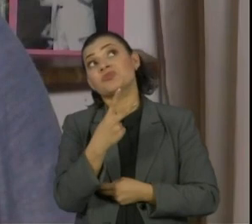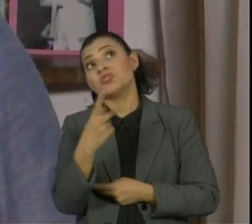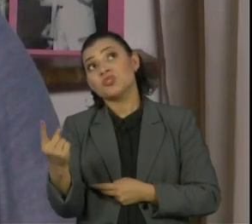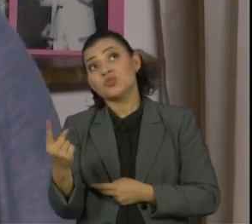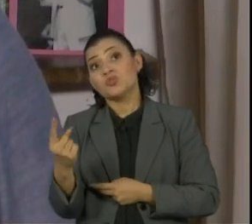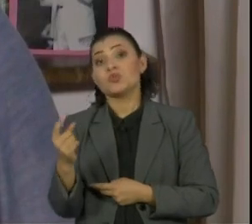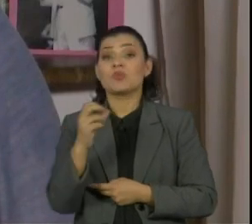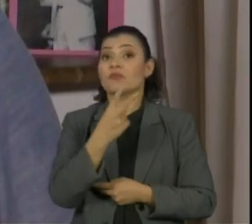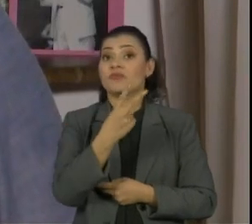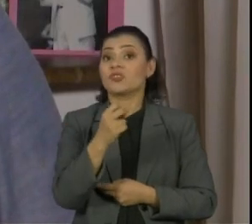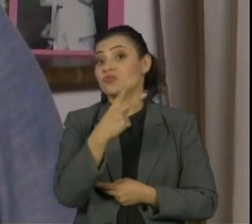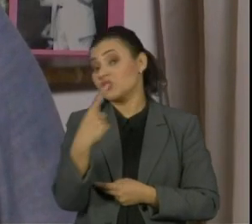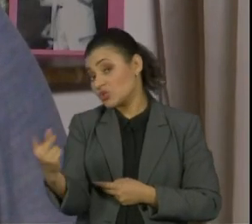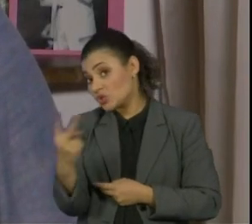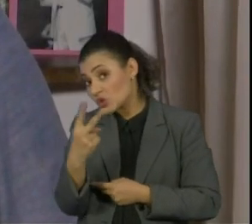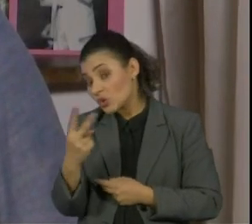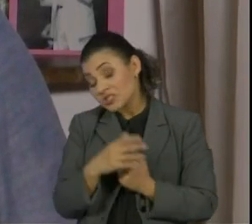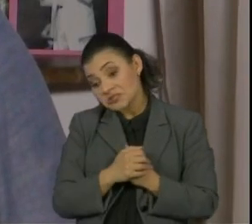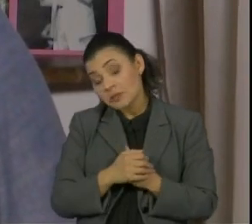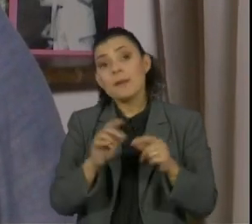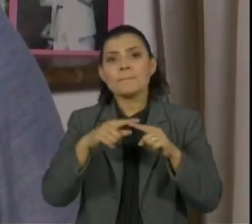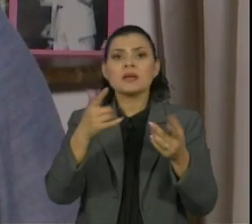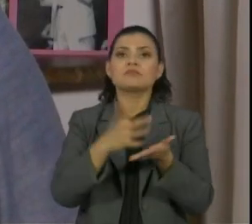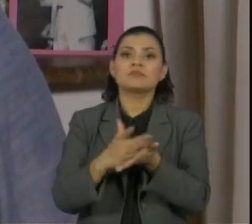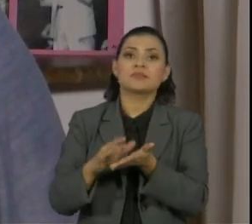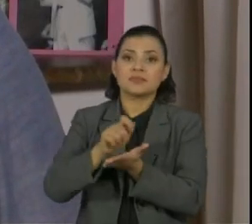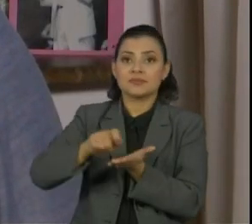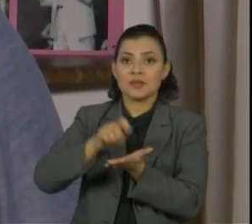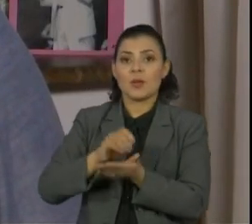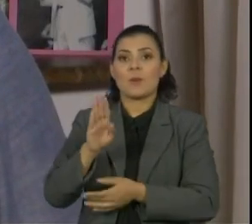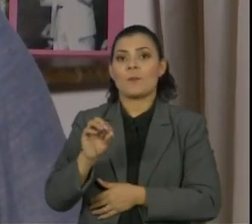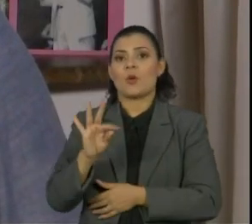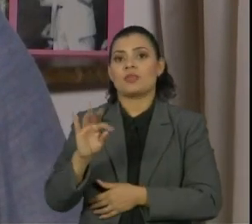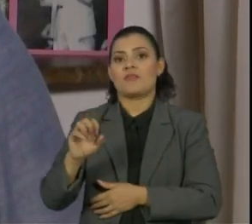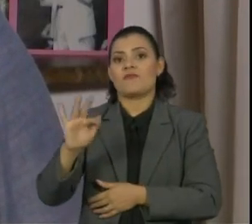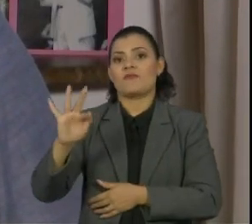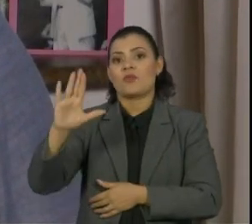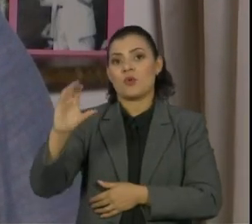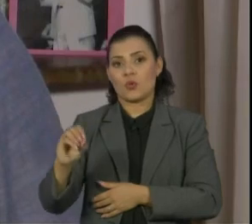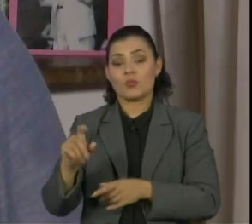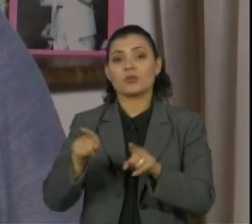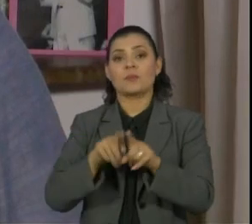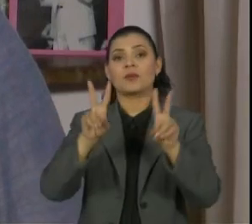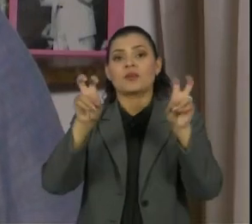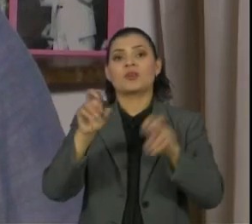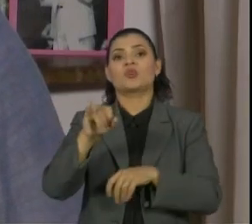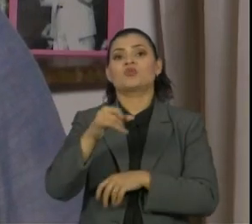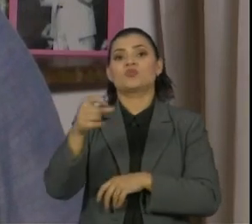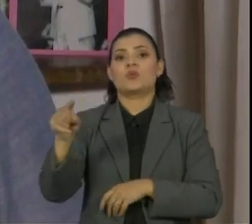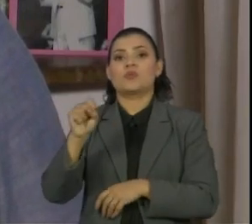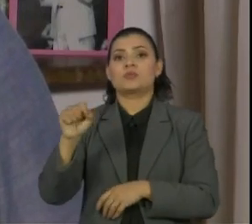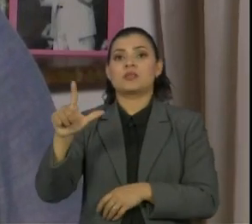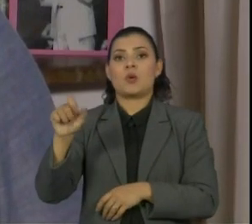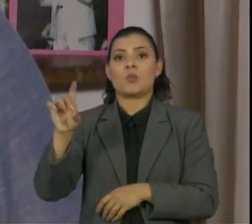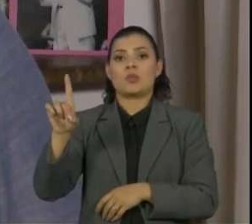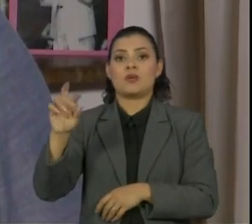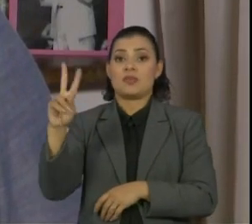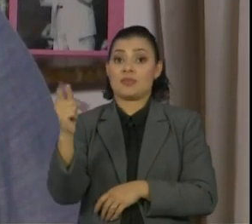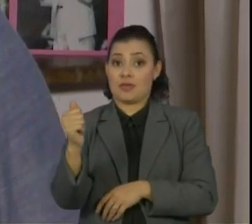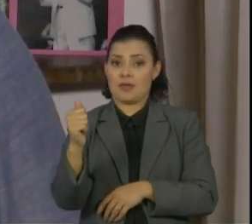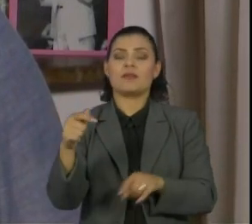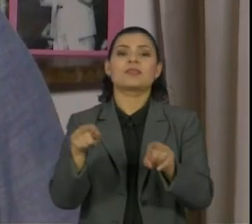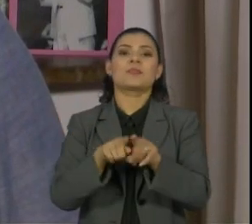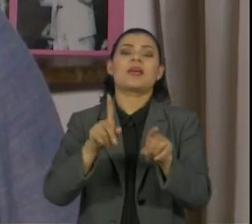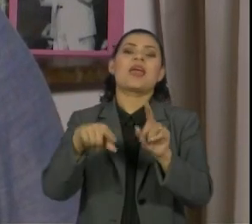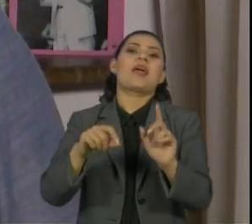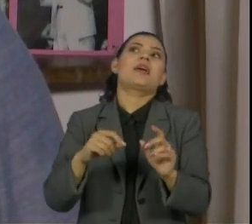gente não sabe. O fato é que eu vou ser também carnavalesco da Botafogo Samba Clube, nós vamos falar do João Saldanha. E está aí um cara que...